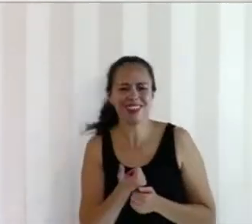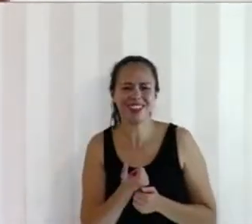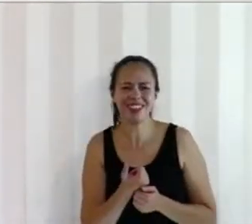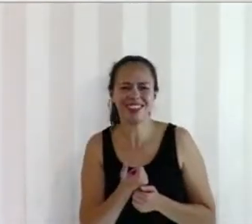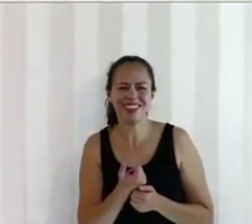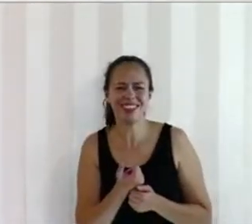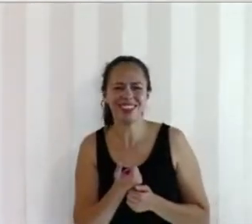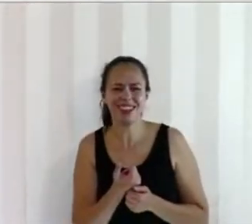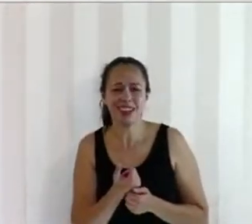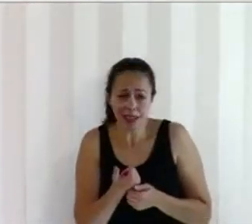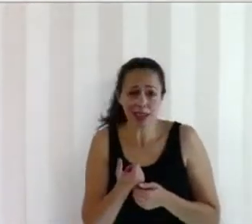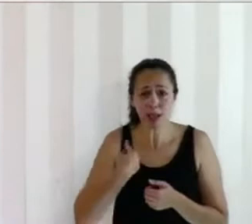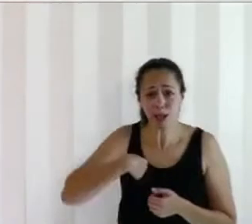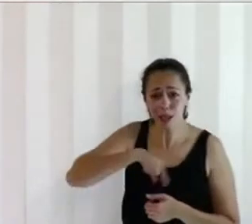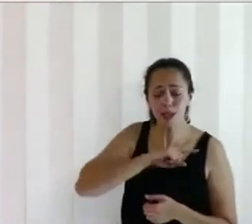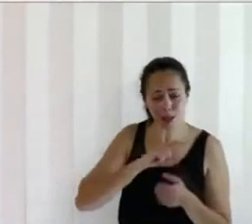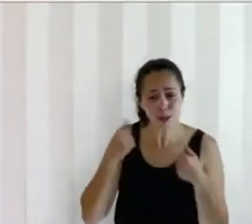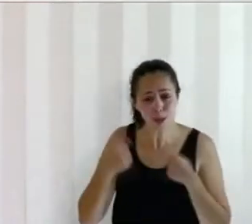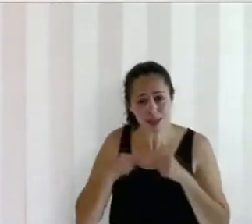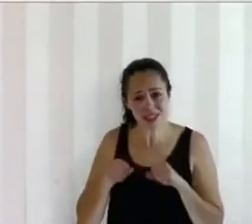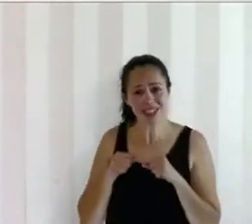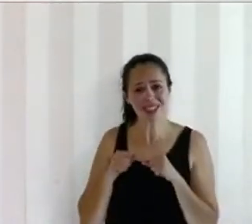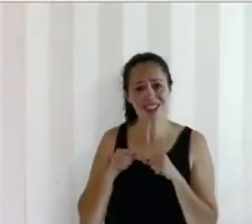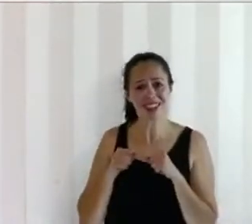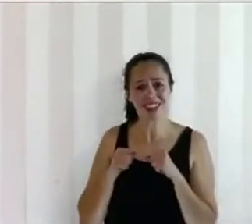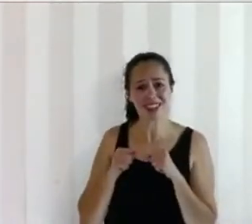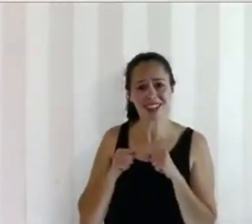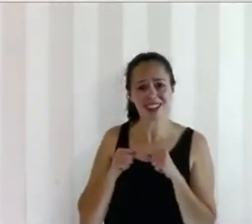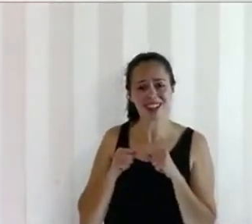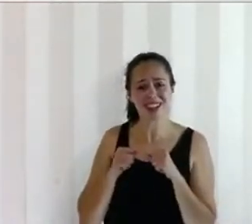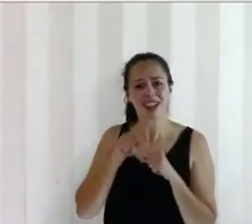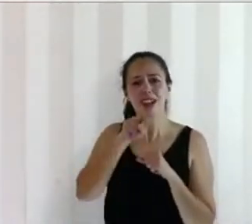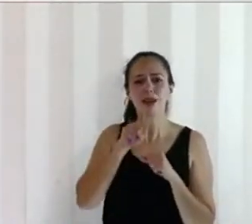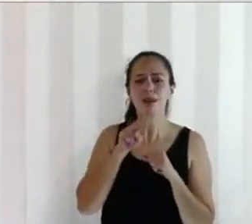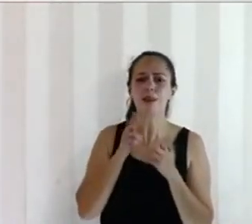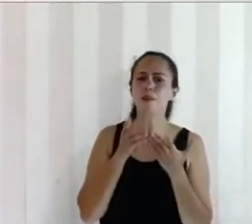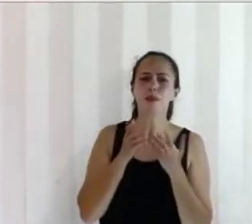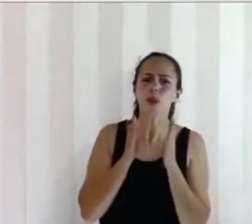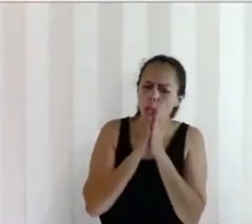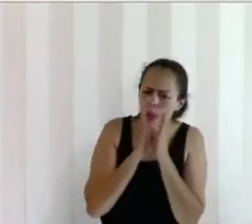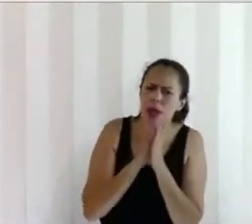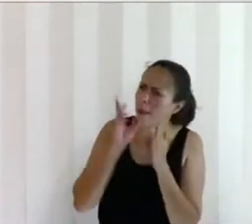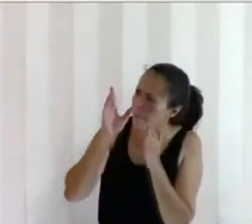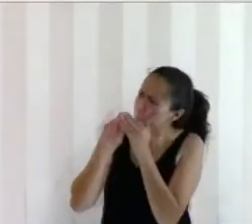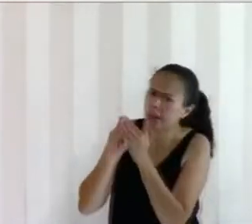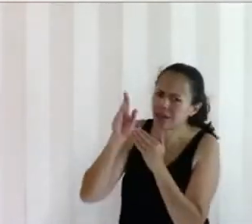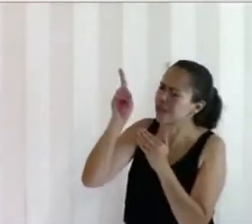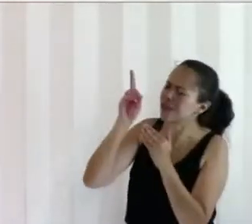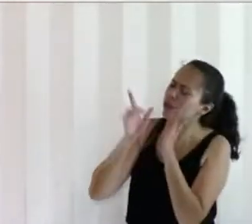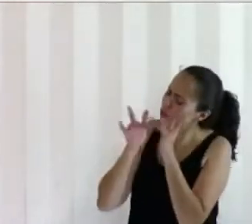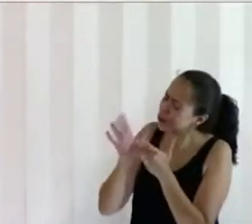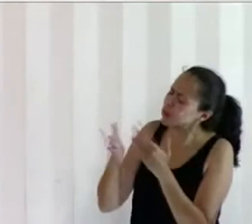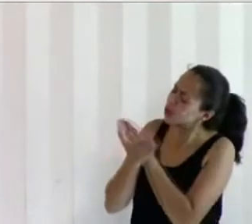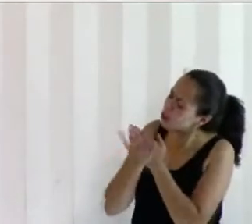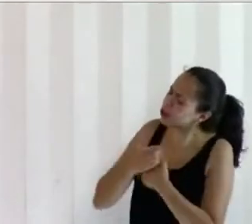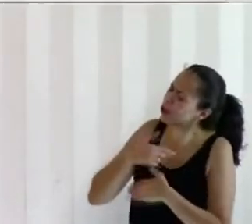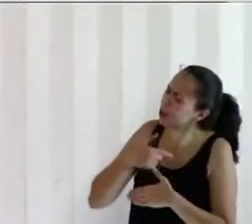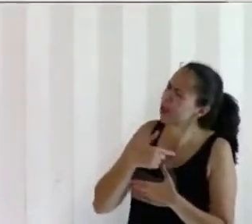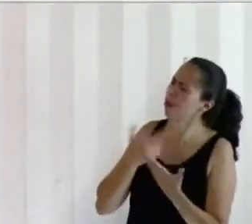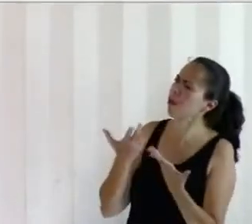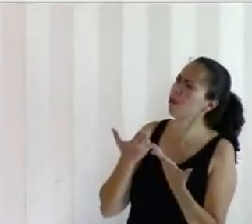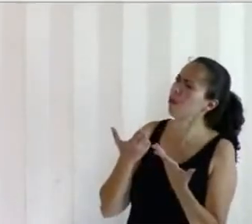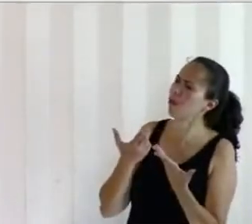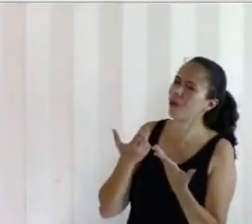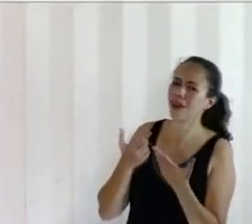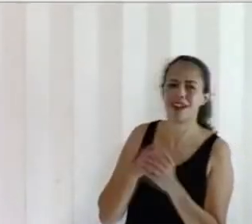oração, como hoje o reverendo Gilberto pregou pela manhã. Já pensou? O Senhor Jesus Cristo diz sobre isso. O reverendo Gilberto